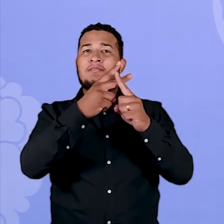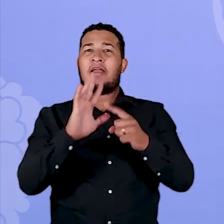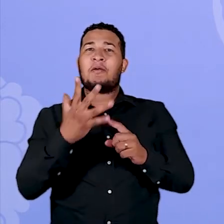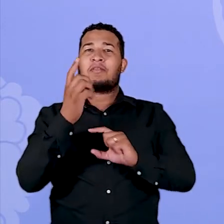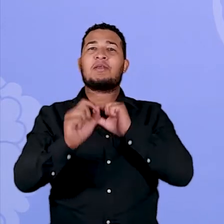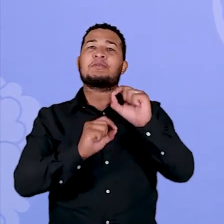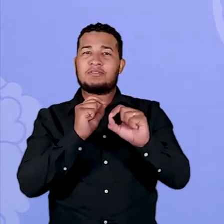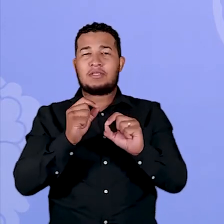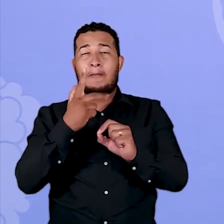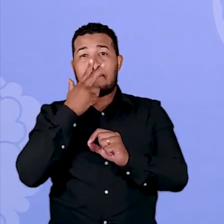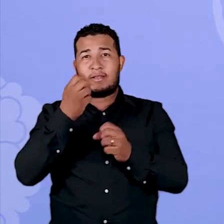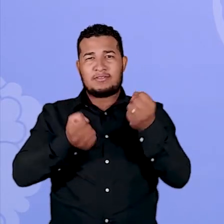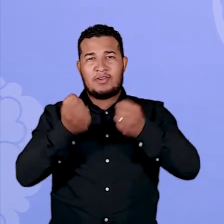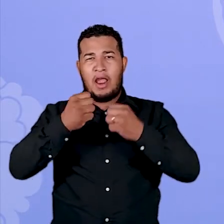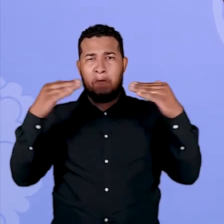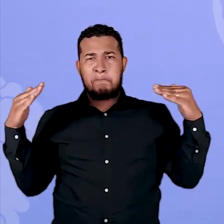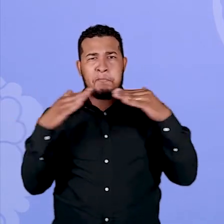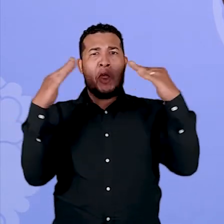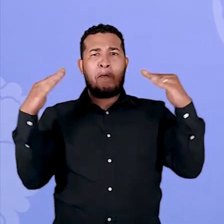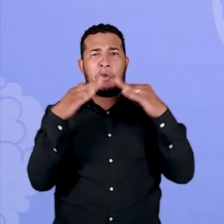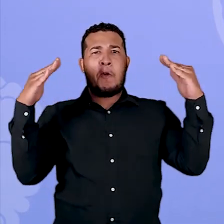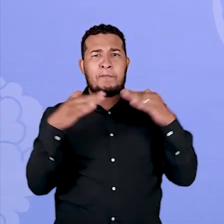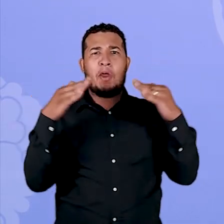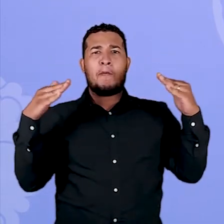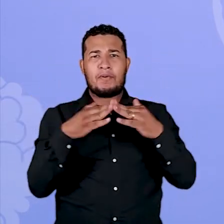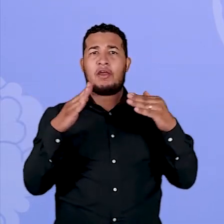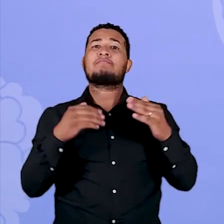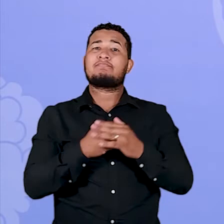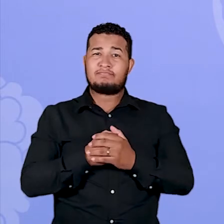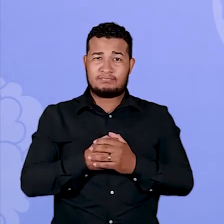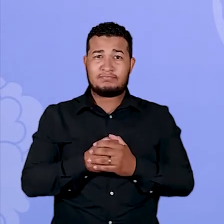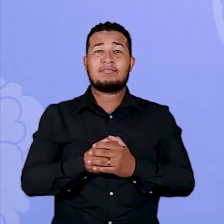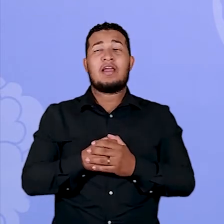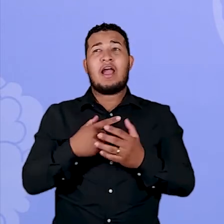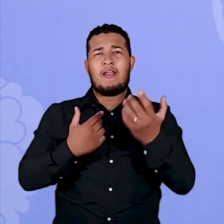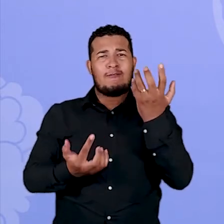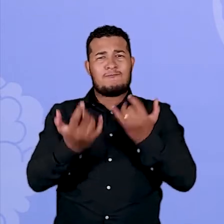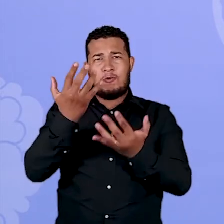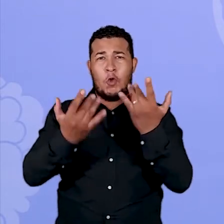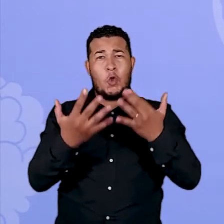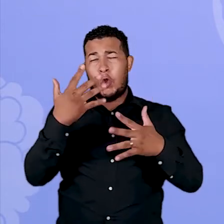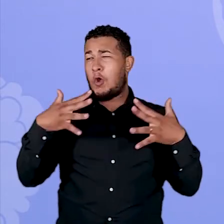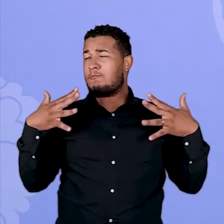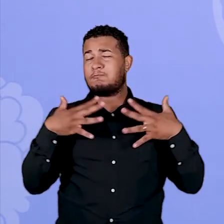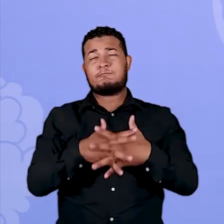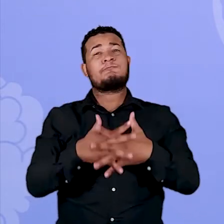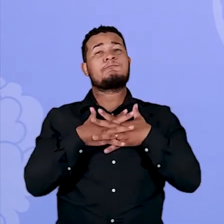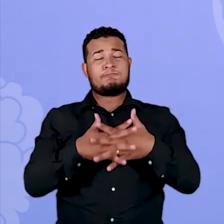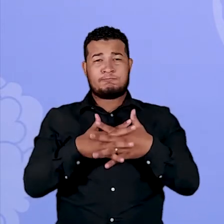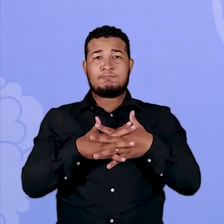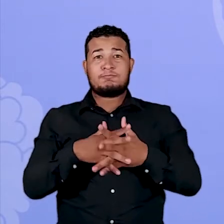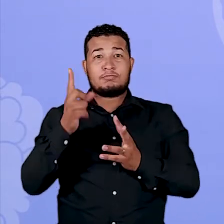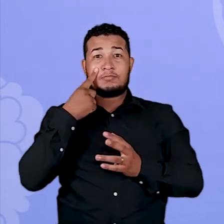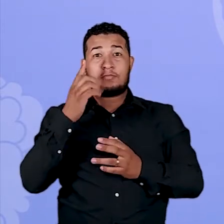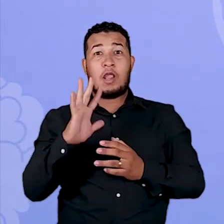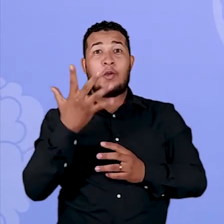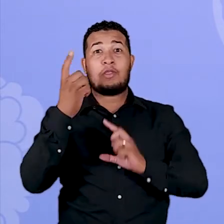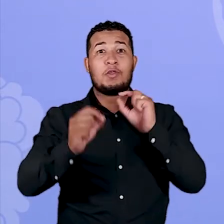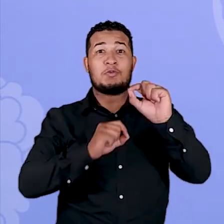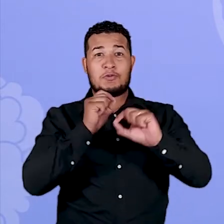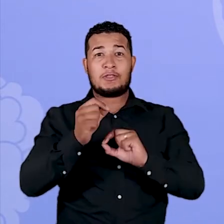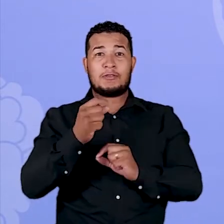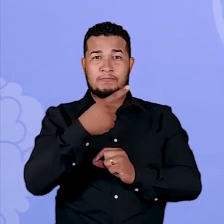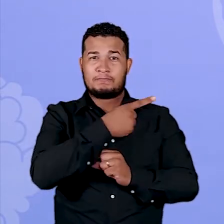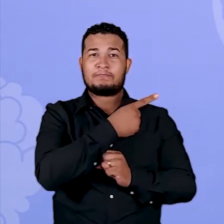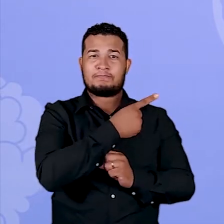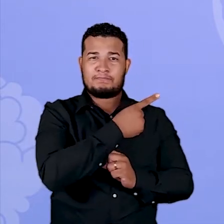elevada, e aí vai acontecer como se fosse o nosso carro ali, um se chocando com o outro, e aí vai pegar fogo, vai ser uma confusão. Olha só o que acontece se a